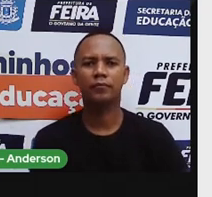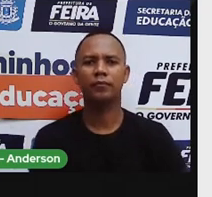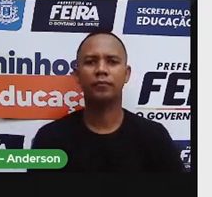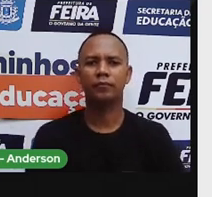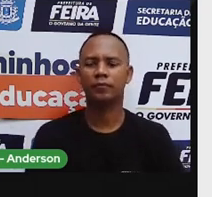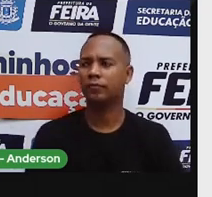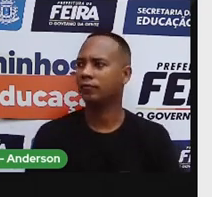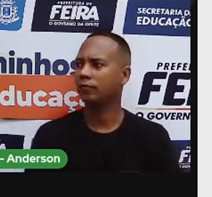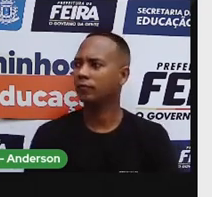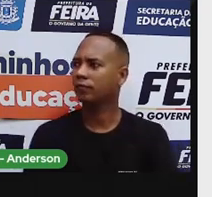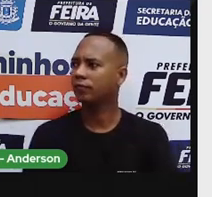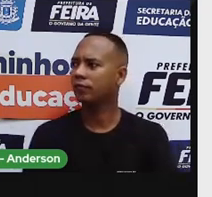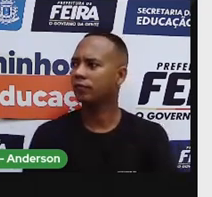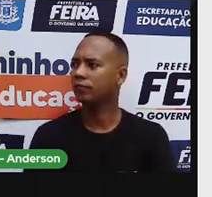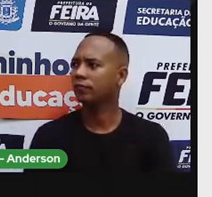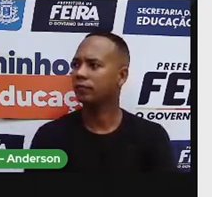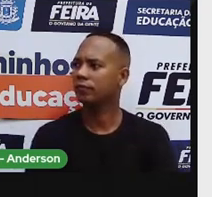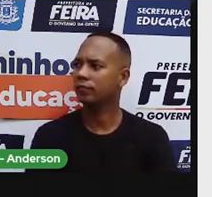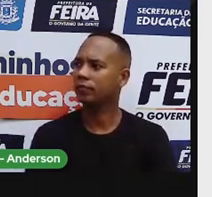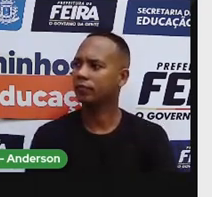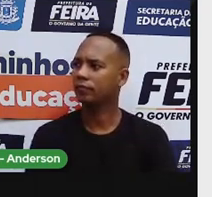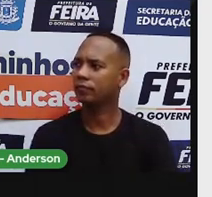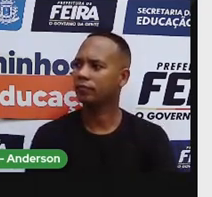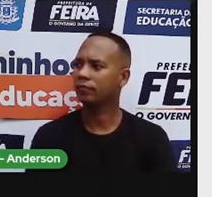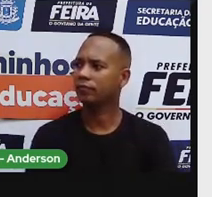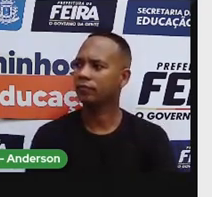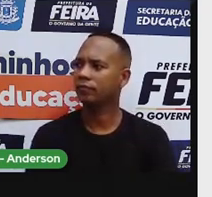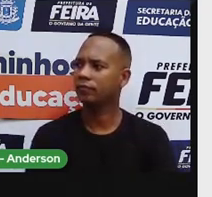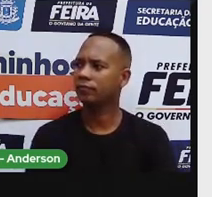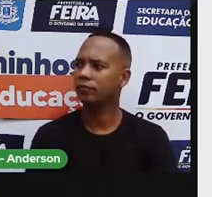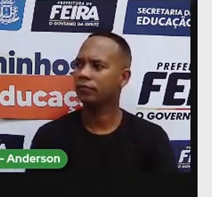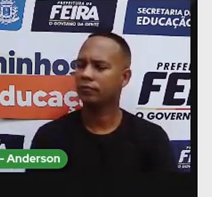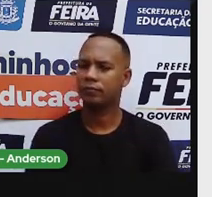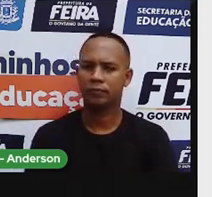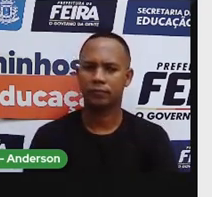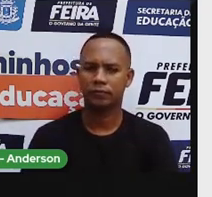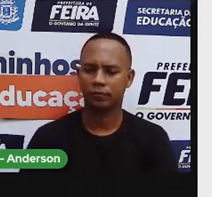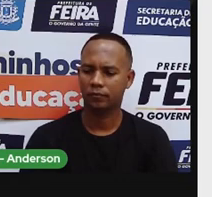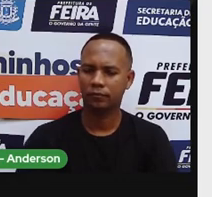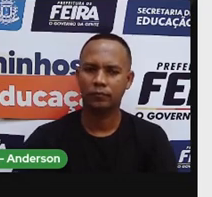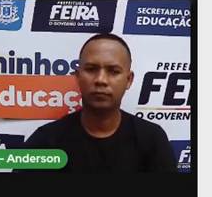Era uma vez. Era uma vez. Era uma vez.